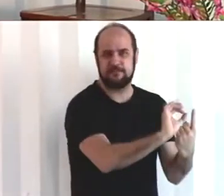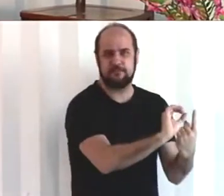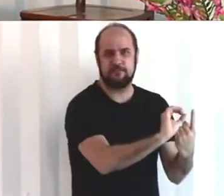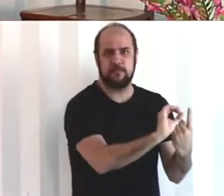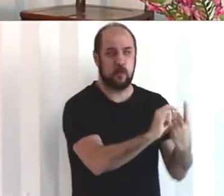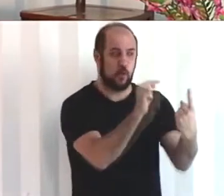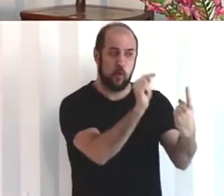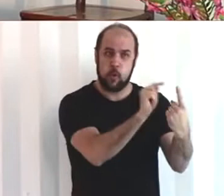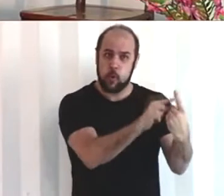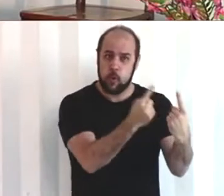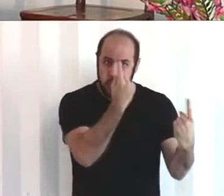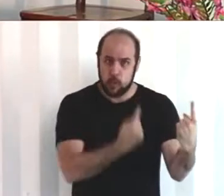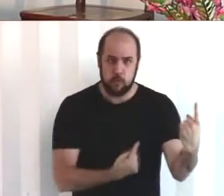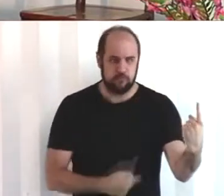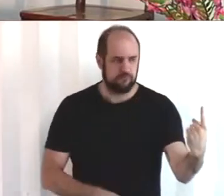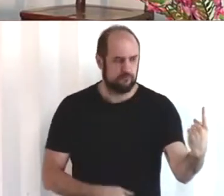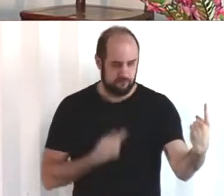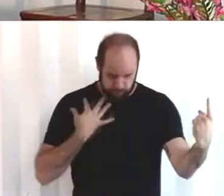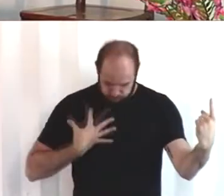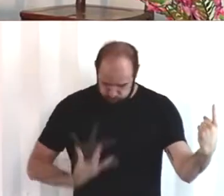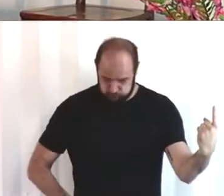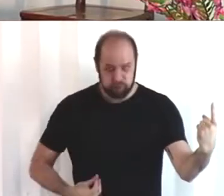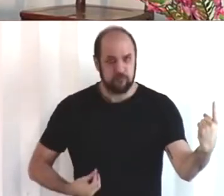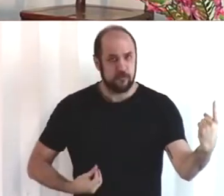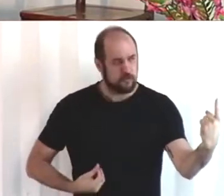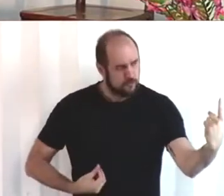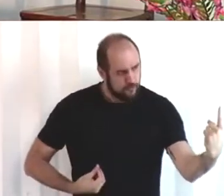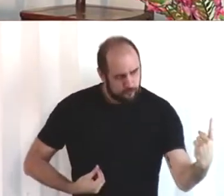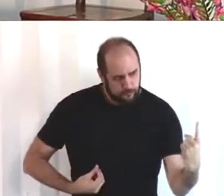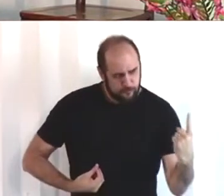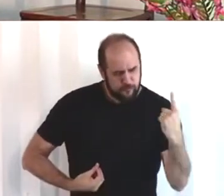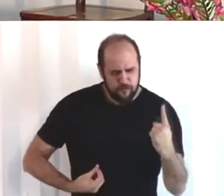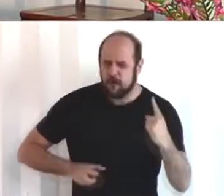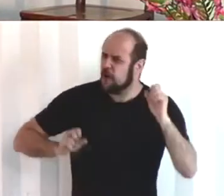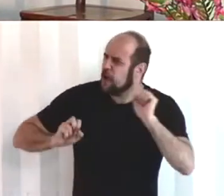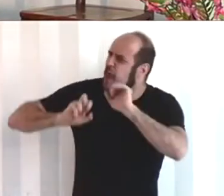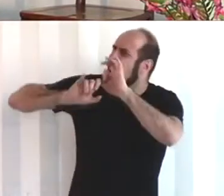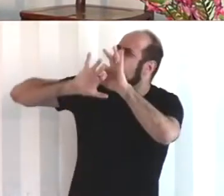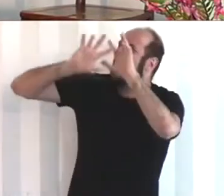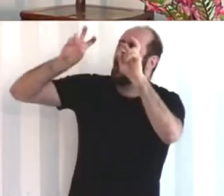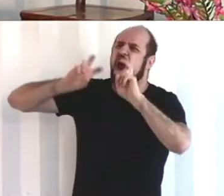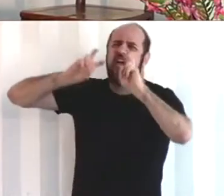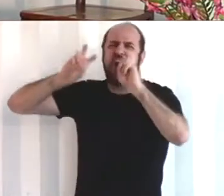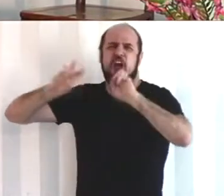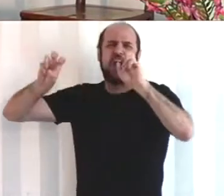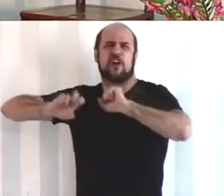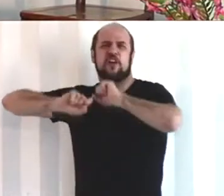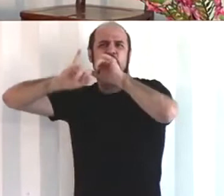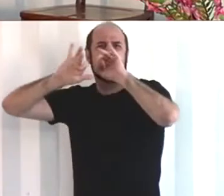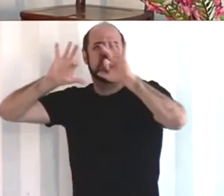curado, voltou dando glória a Deus em alta voz.